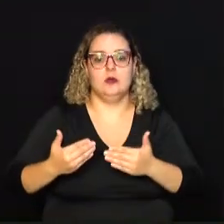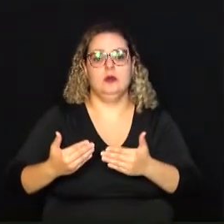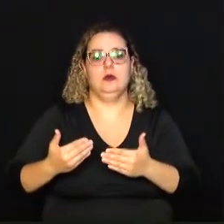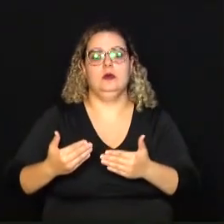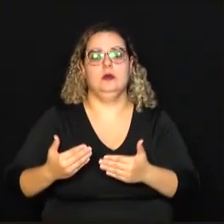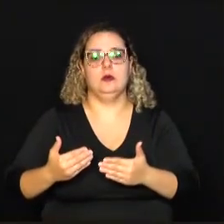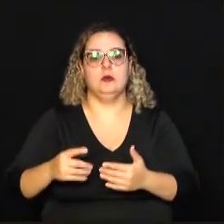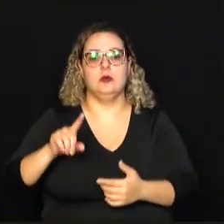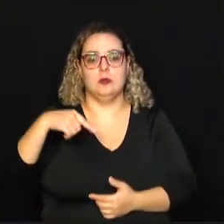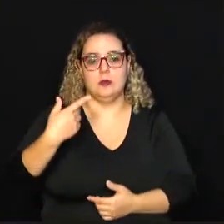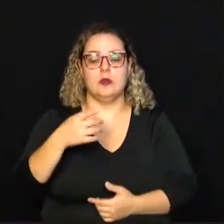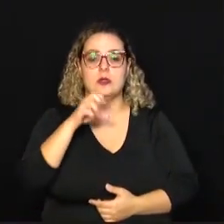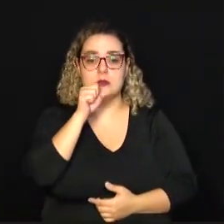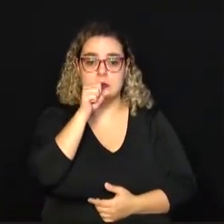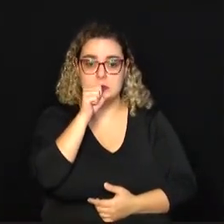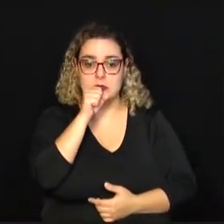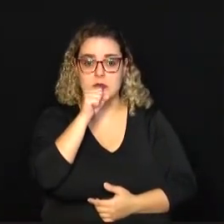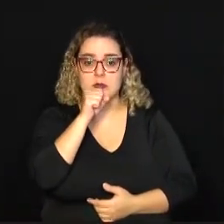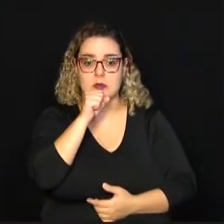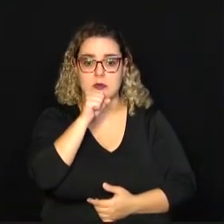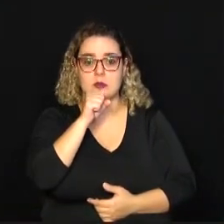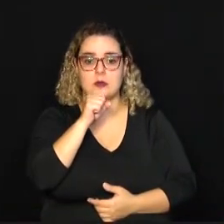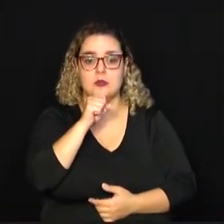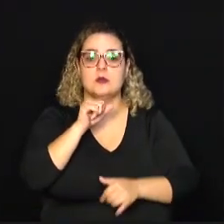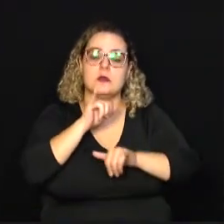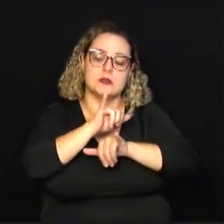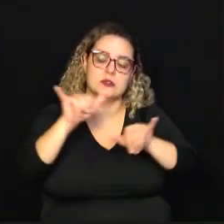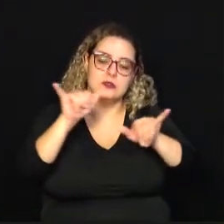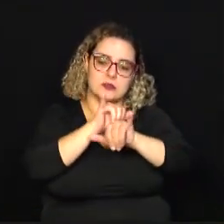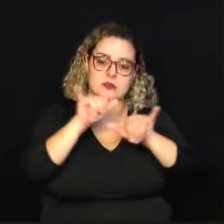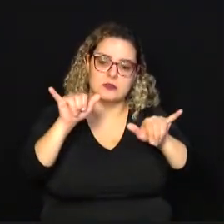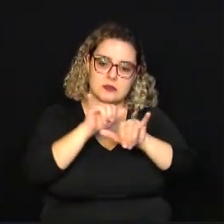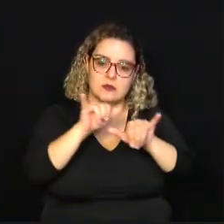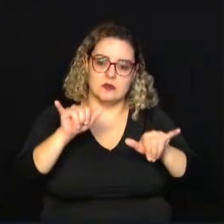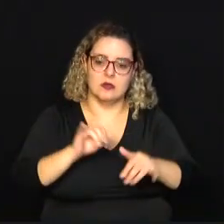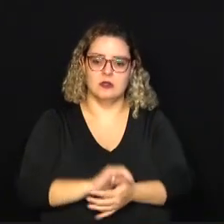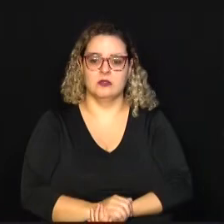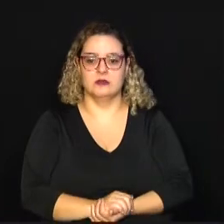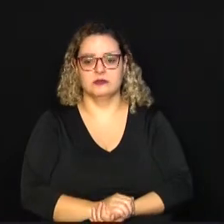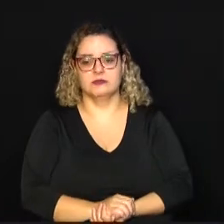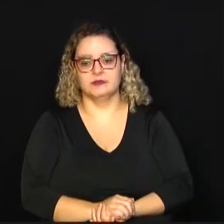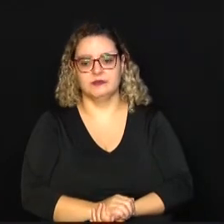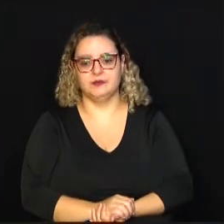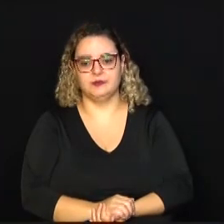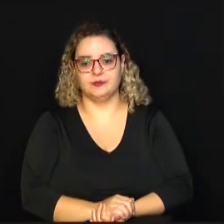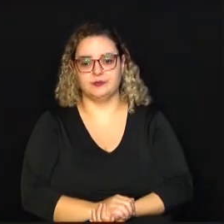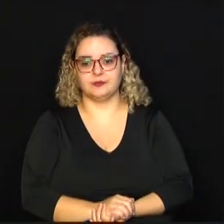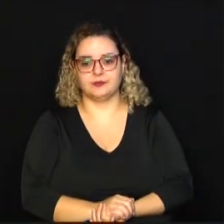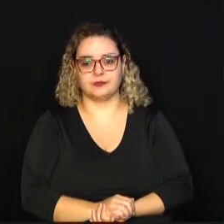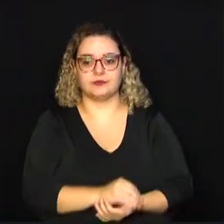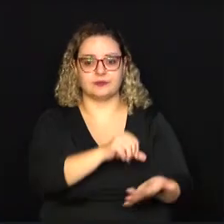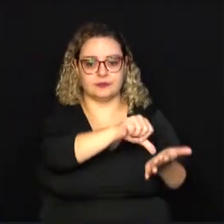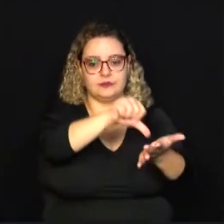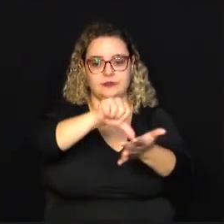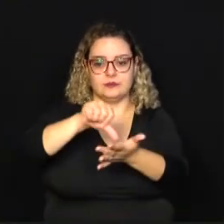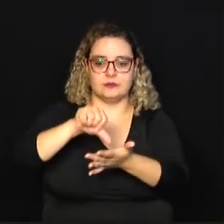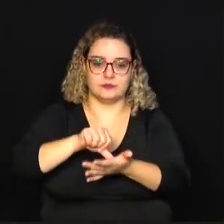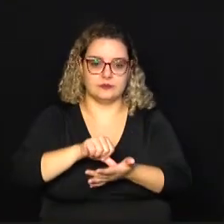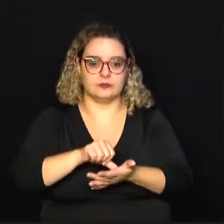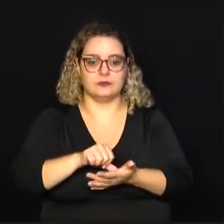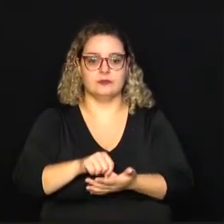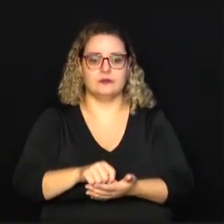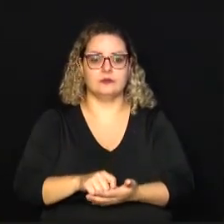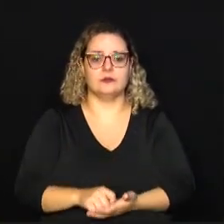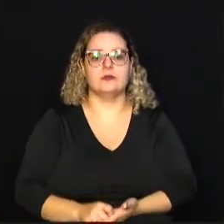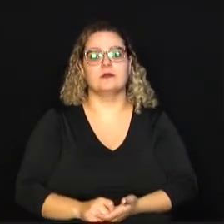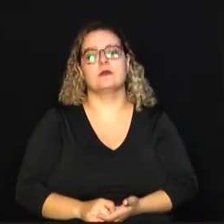no próximo sábado, a gente vai estar divulgando, e tem alguns pontos de coleta, né? A Associação de Moradores